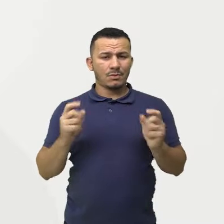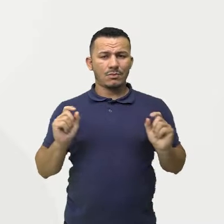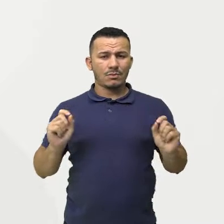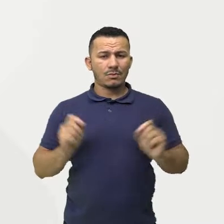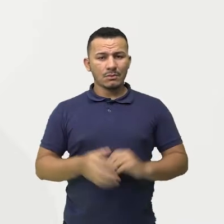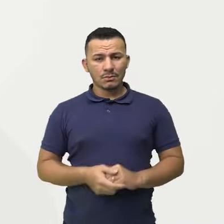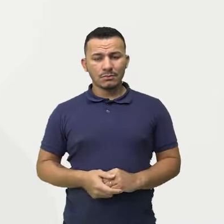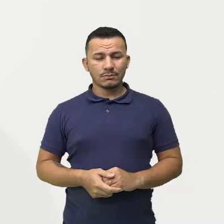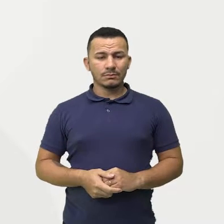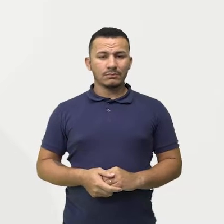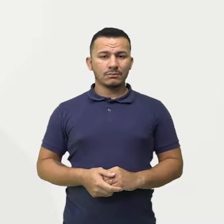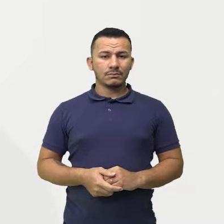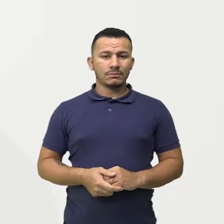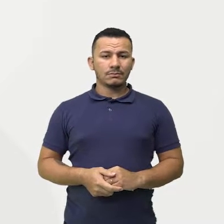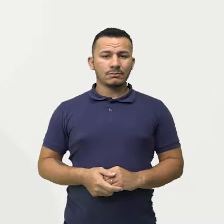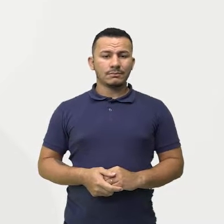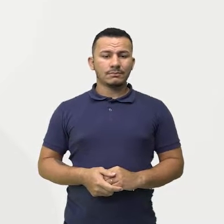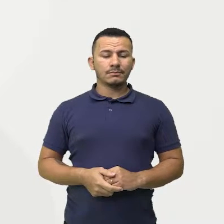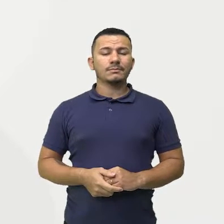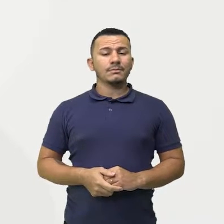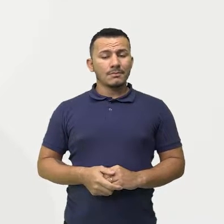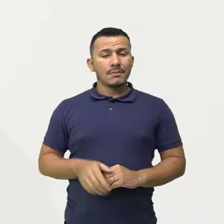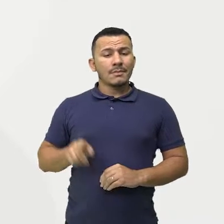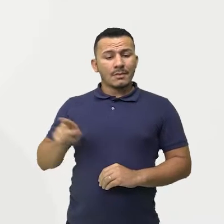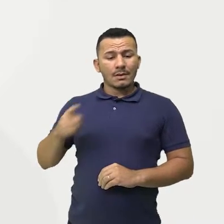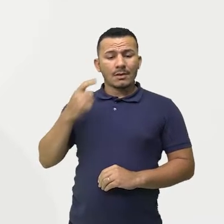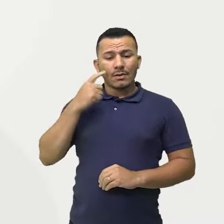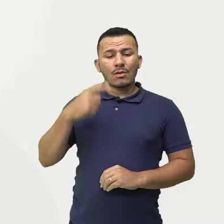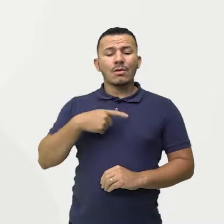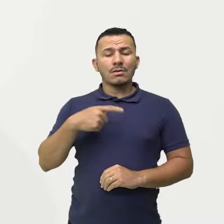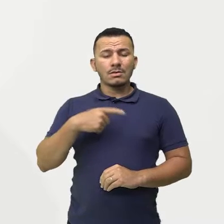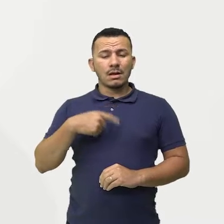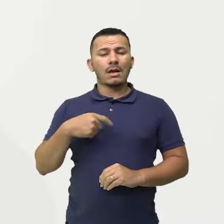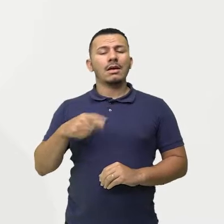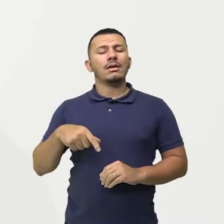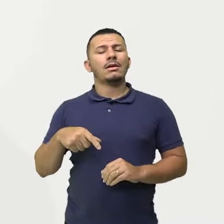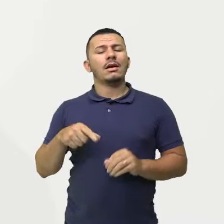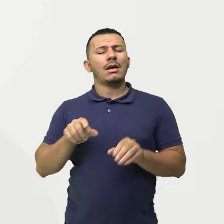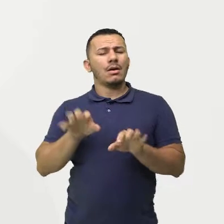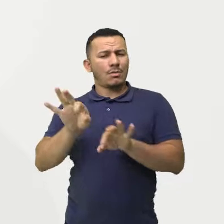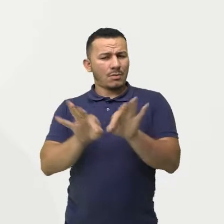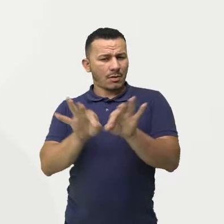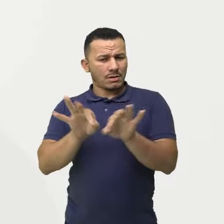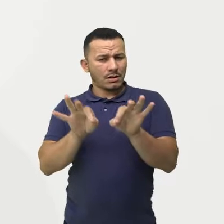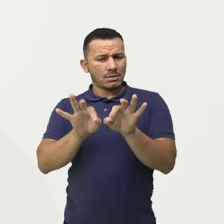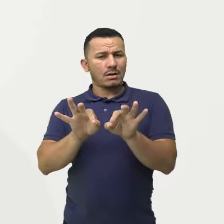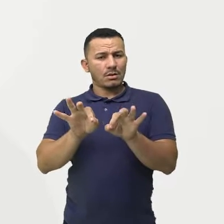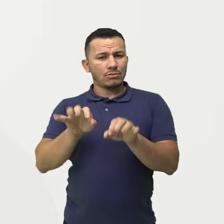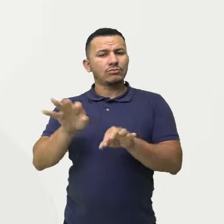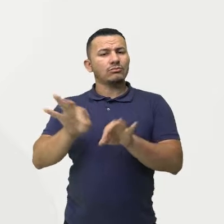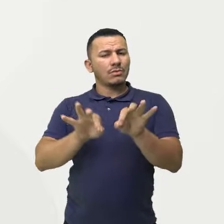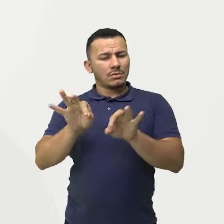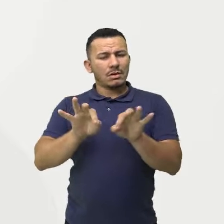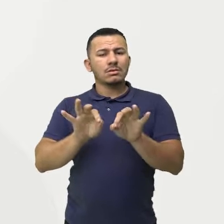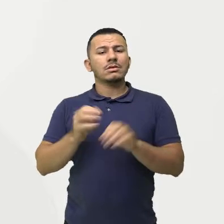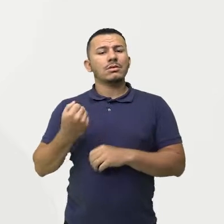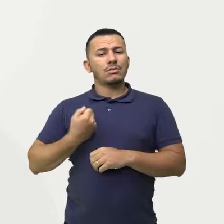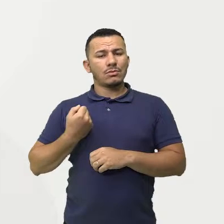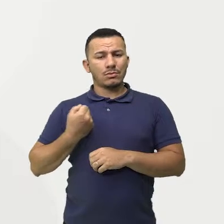ó. Em cima desse resumo, reunindo, olha, houve uma reunião dos